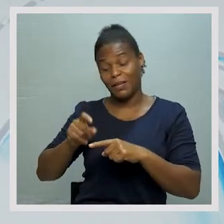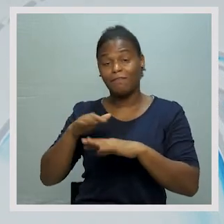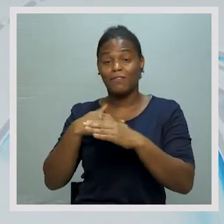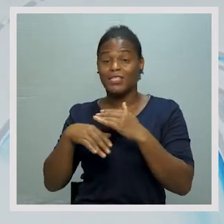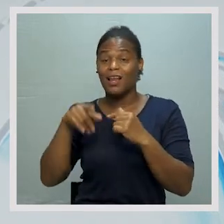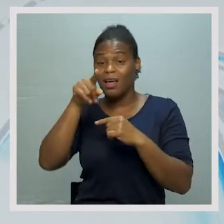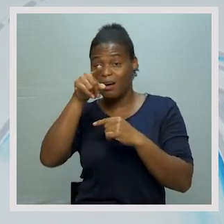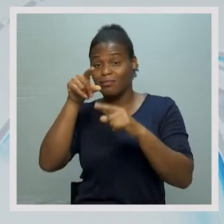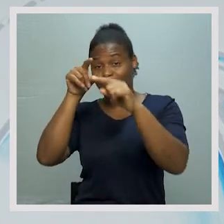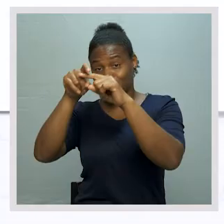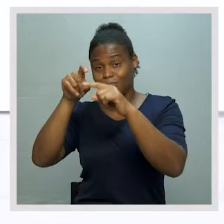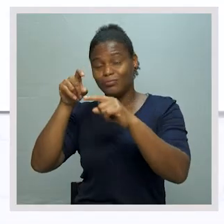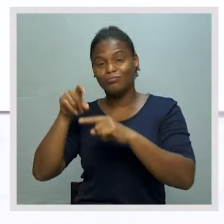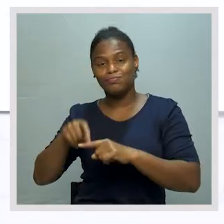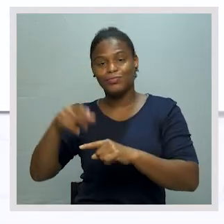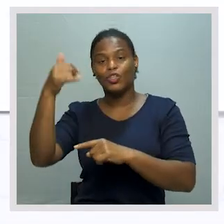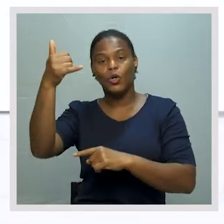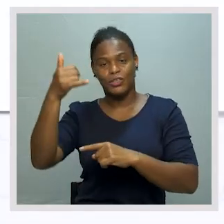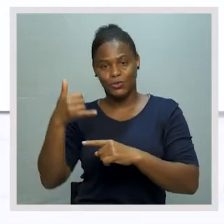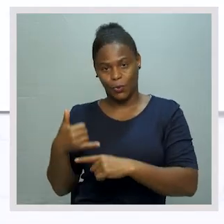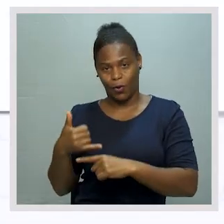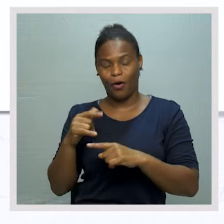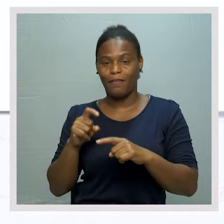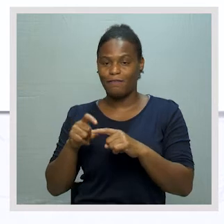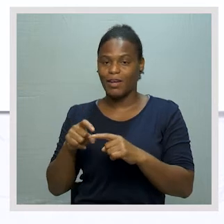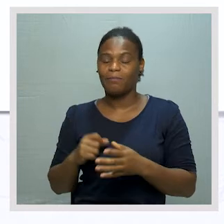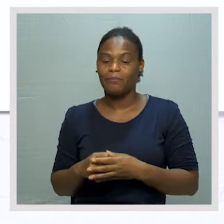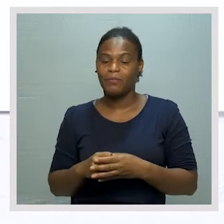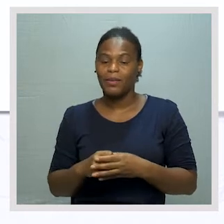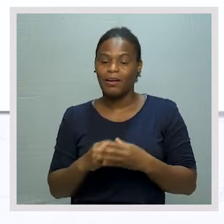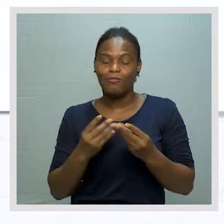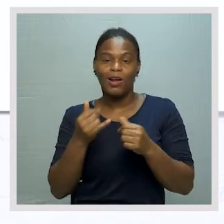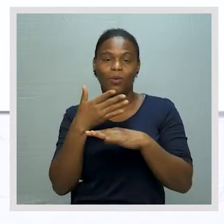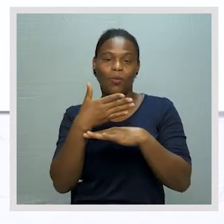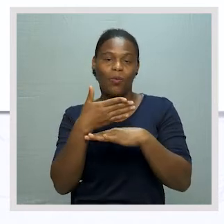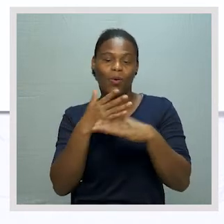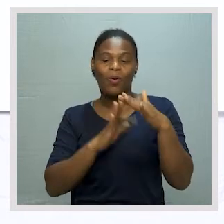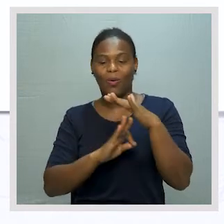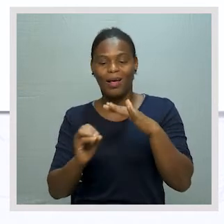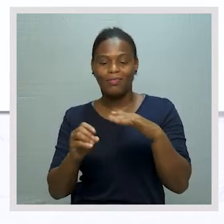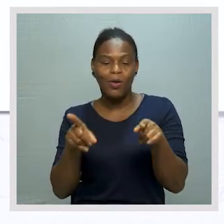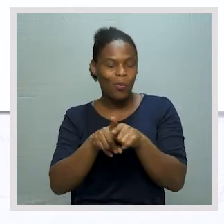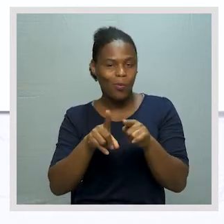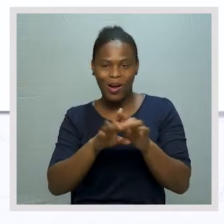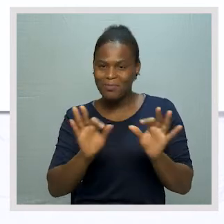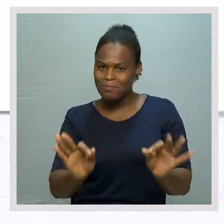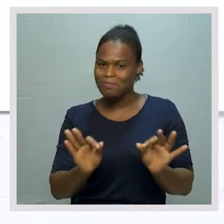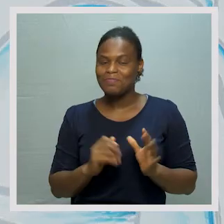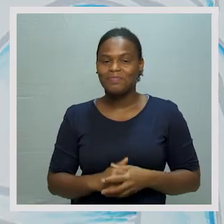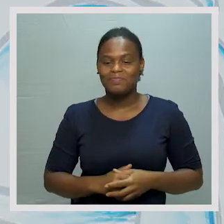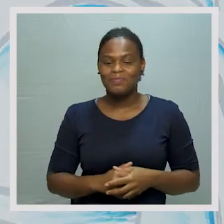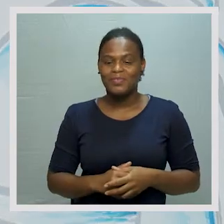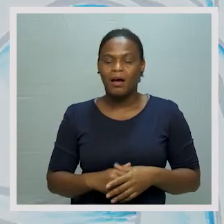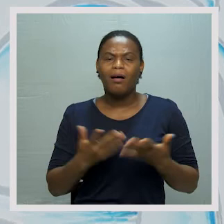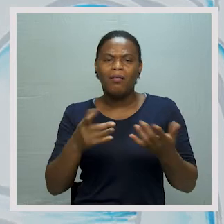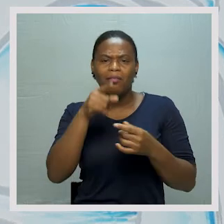dividindo o numerador e o denominador por 2. Resultado, fração irredutível, 1 sobre 40. O que